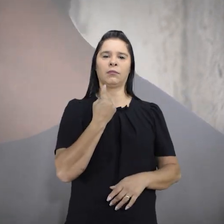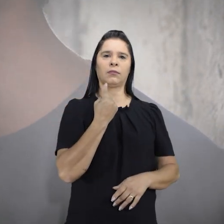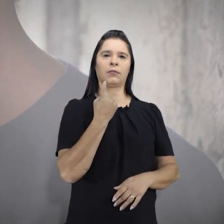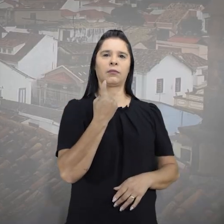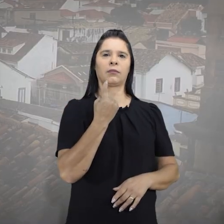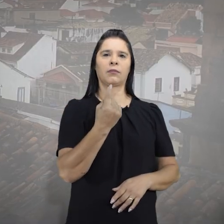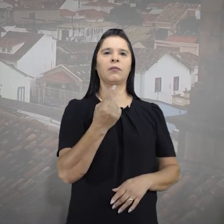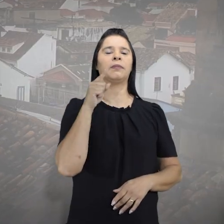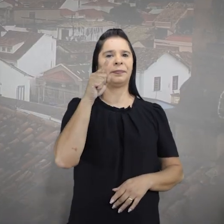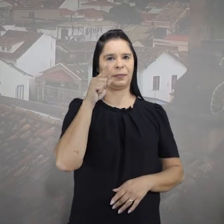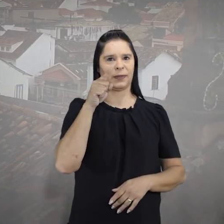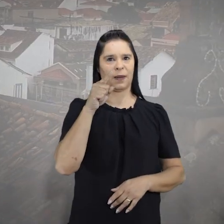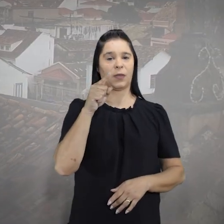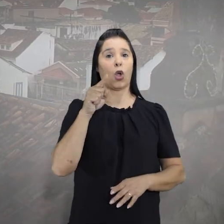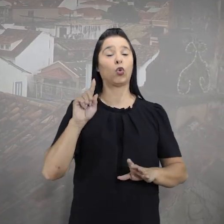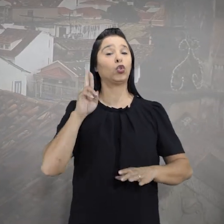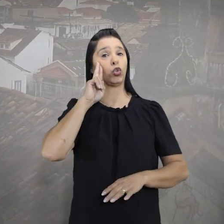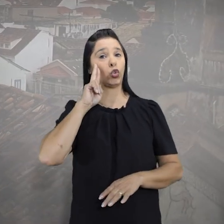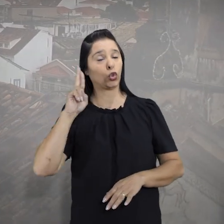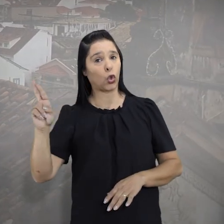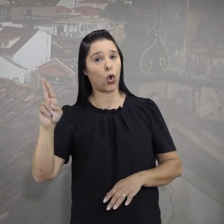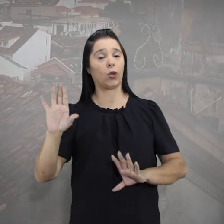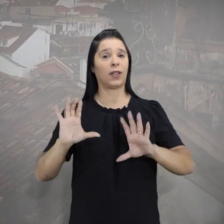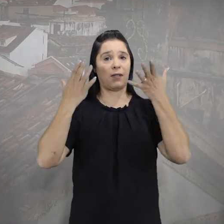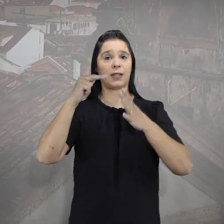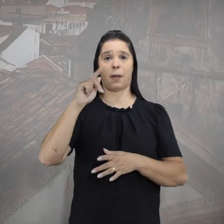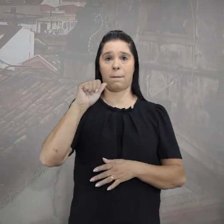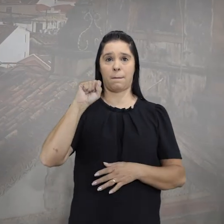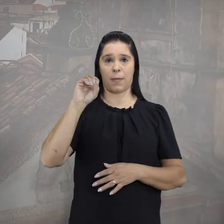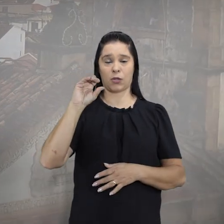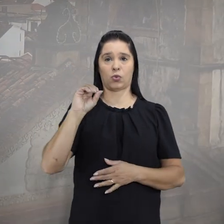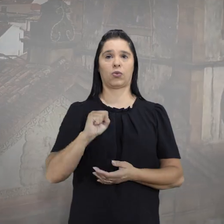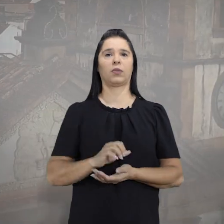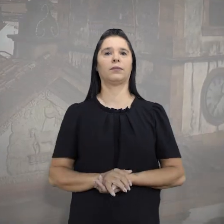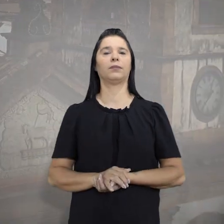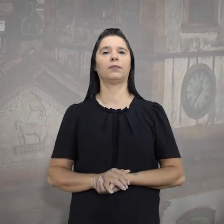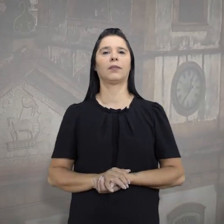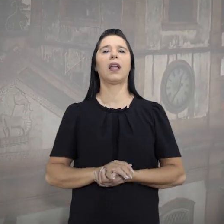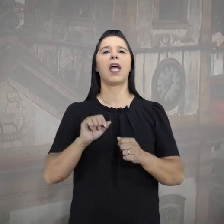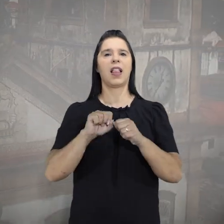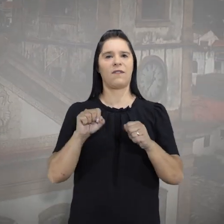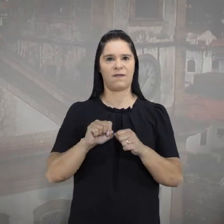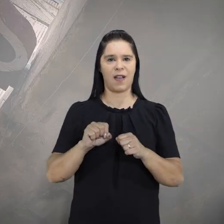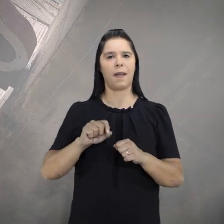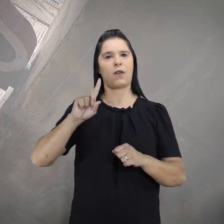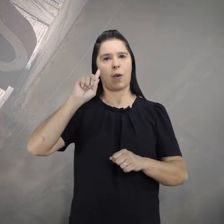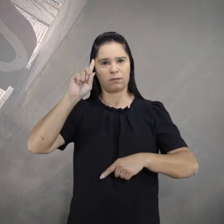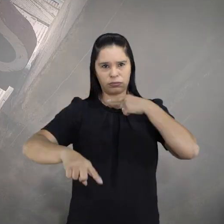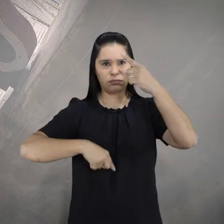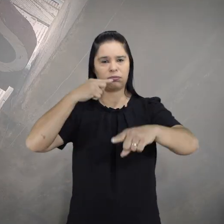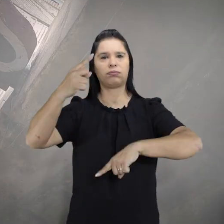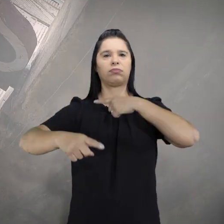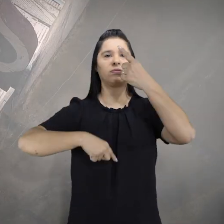então o sino dos Passos, que é o dono da festa, né? Que é o sino dono da festa, ele vai comandar o Carmo. Então tudo